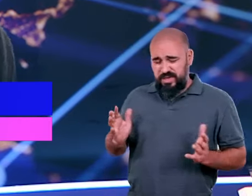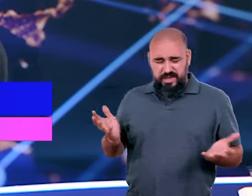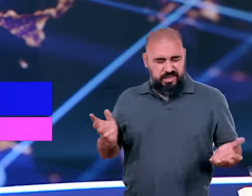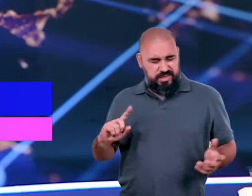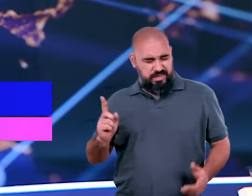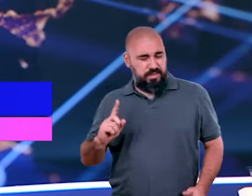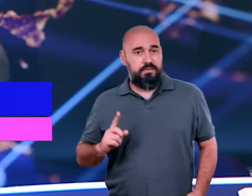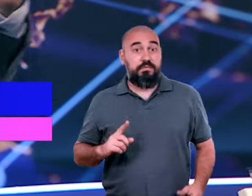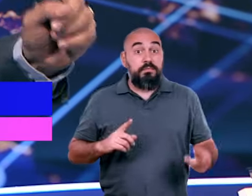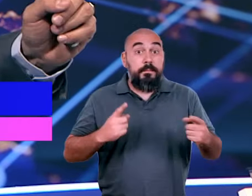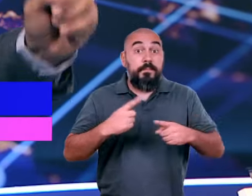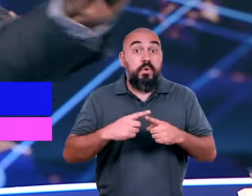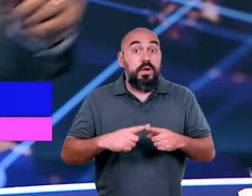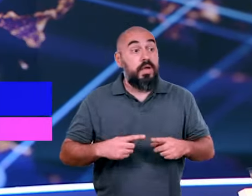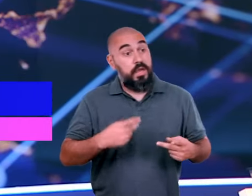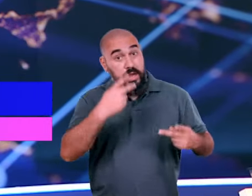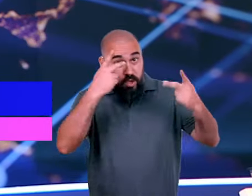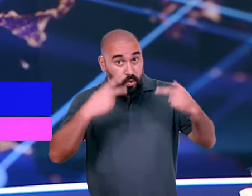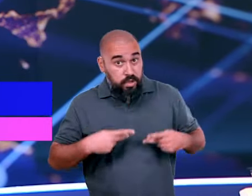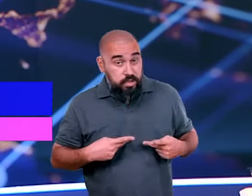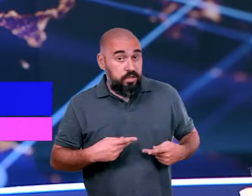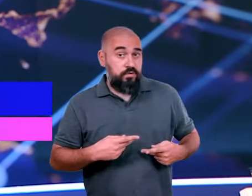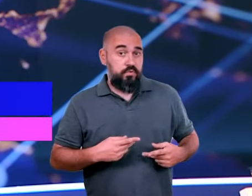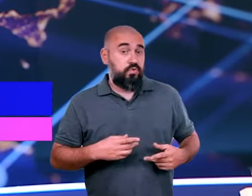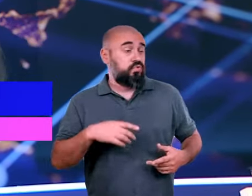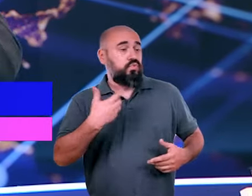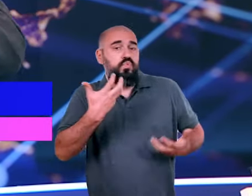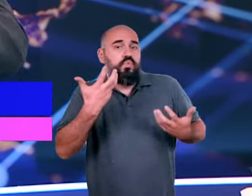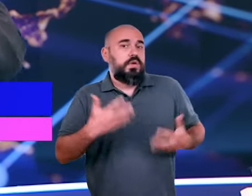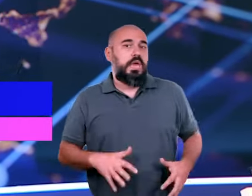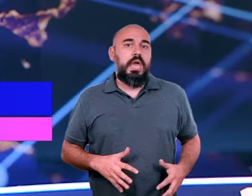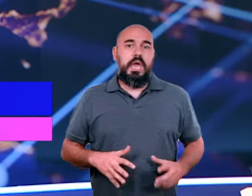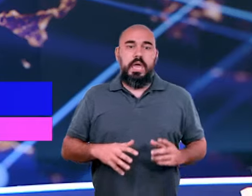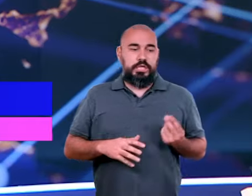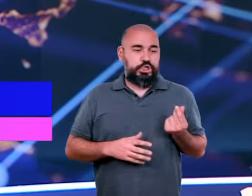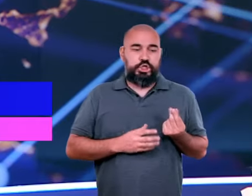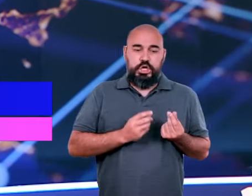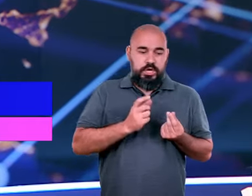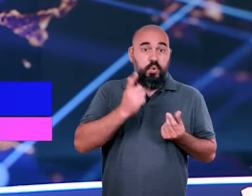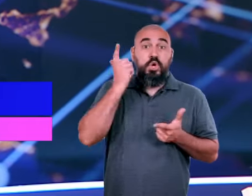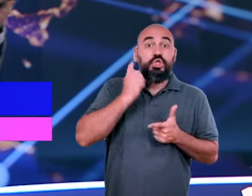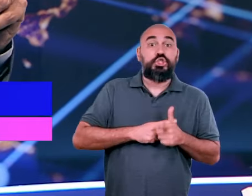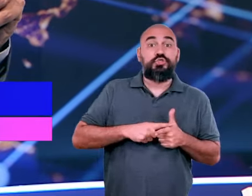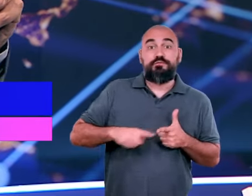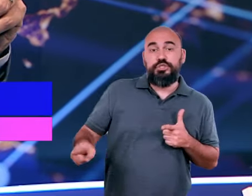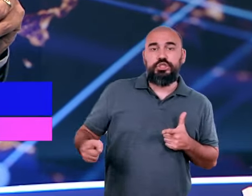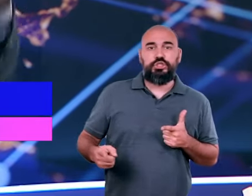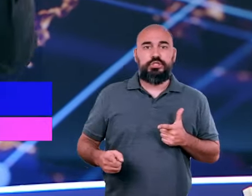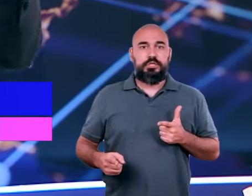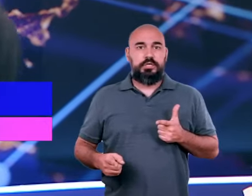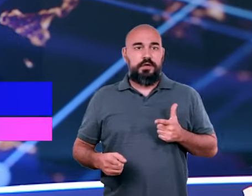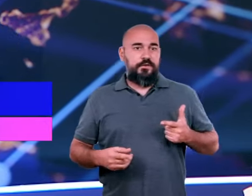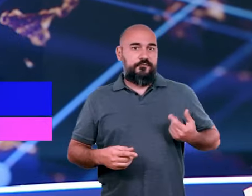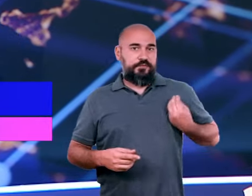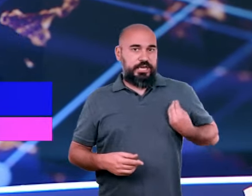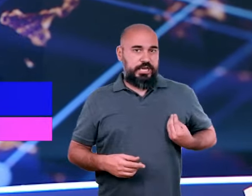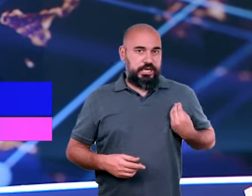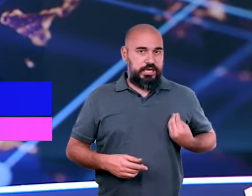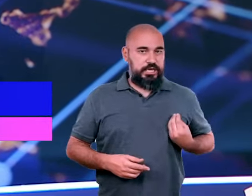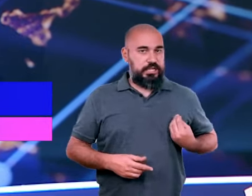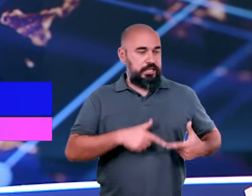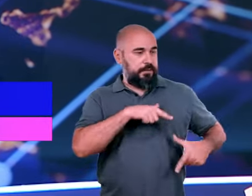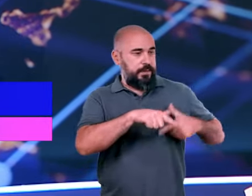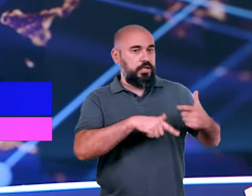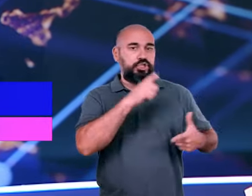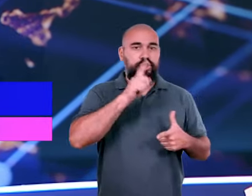conseguem se desprender da 10ª parte que pertence a Deus. É uma matemática que eu não consigo explicar racionalmente,